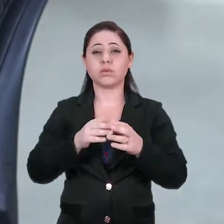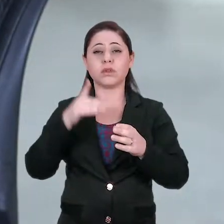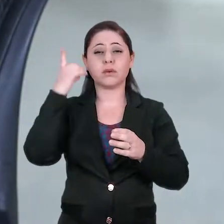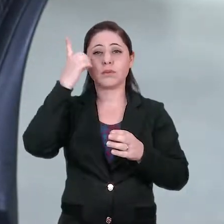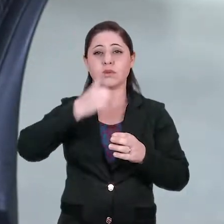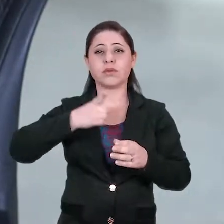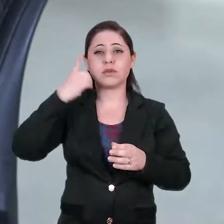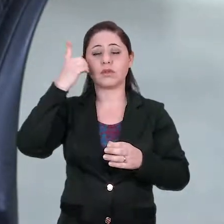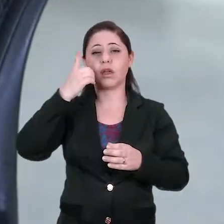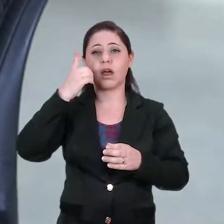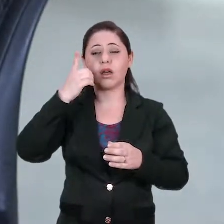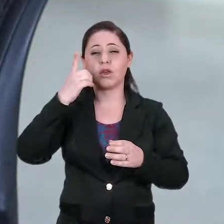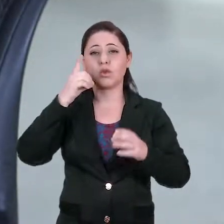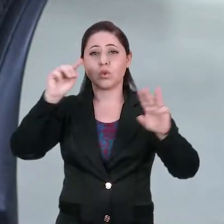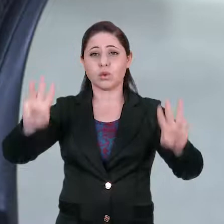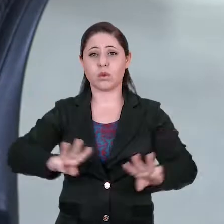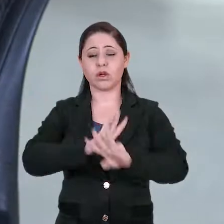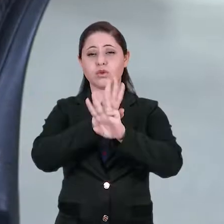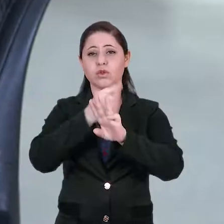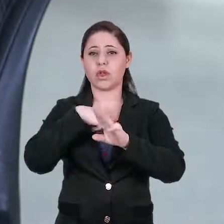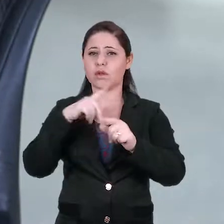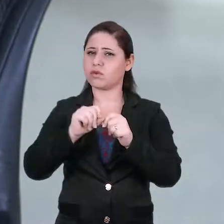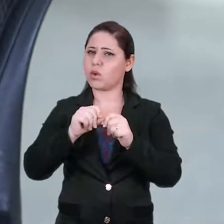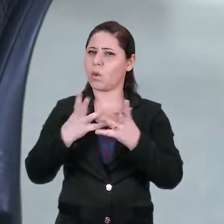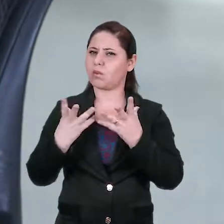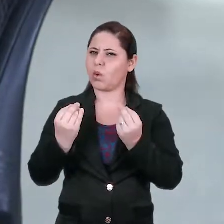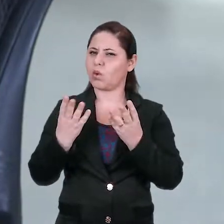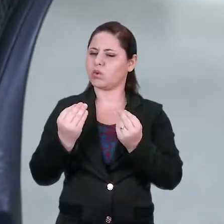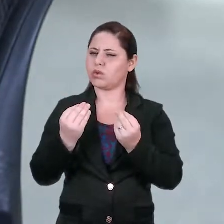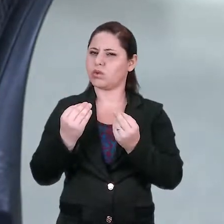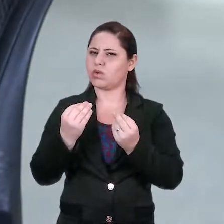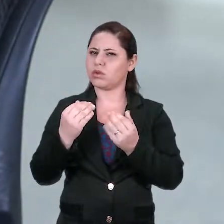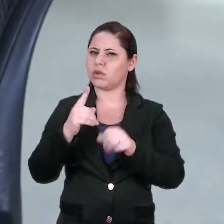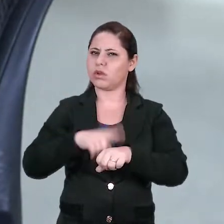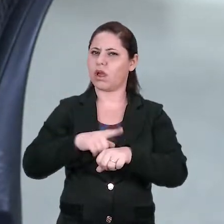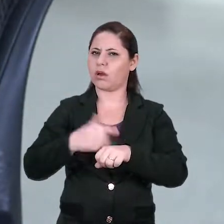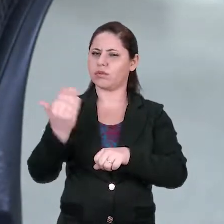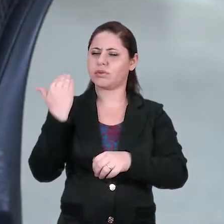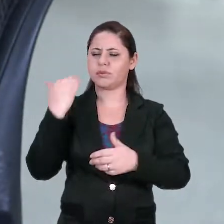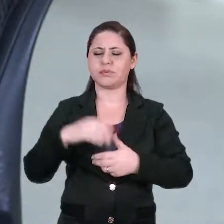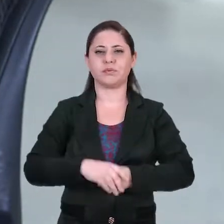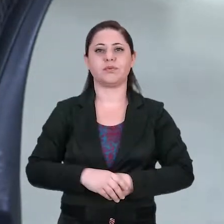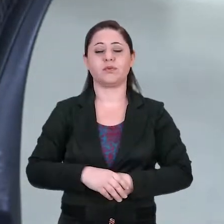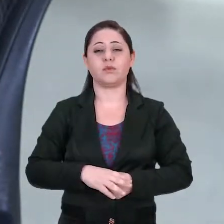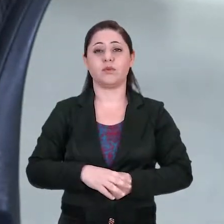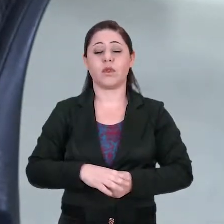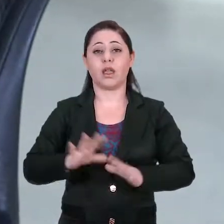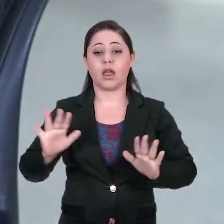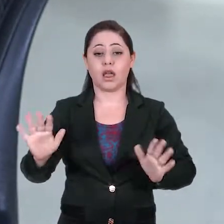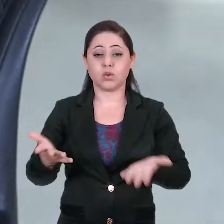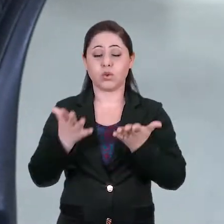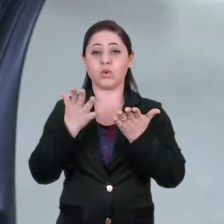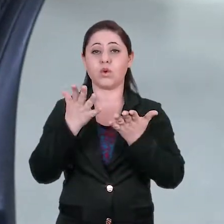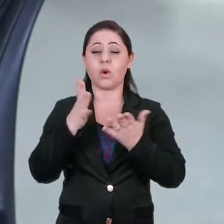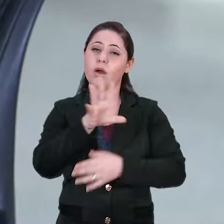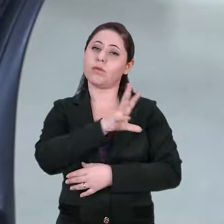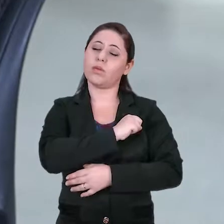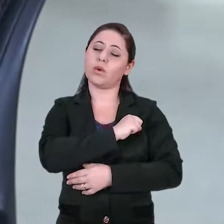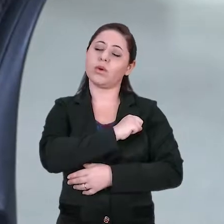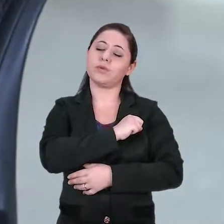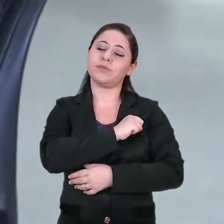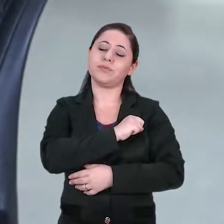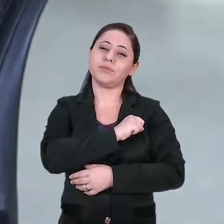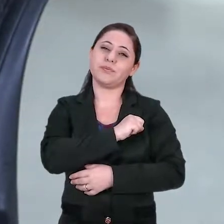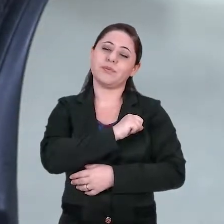também como parlamentar, que eu fui deputada do Mercosul durante muito tempo. Então, influenciou esse amor pela